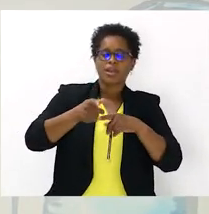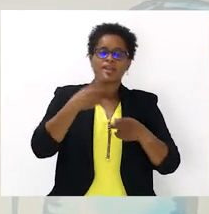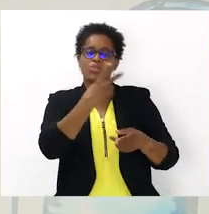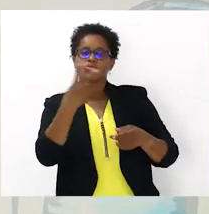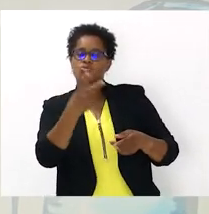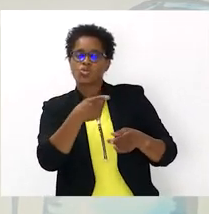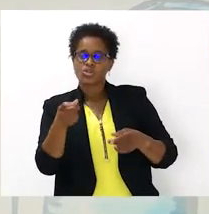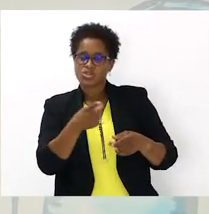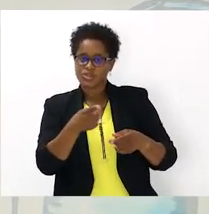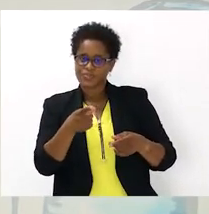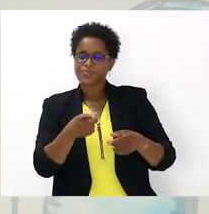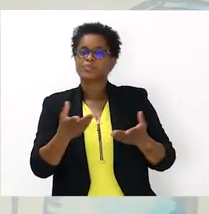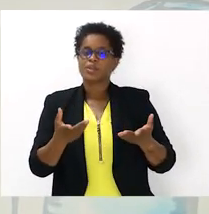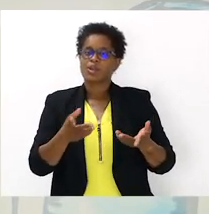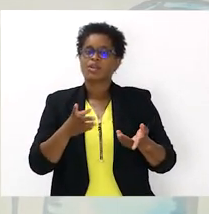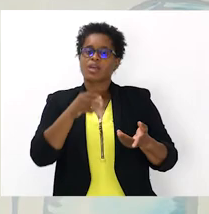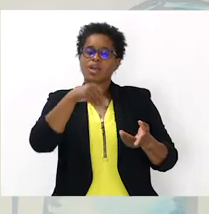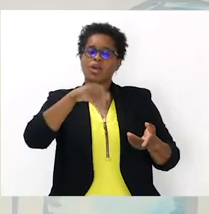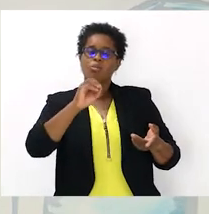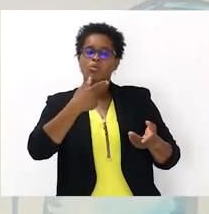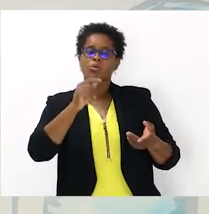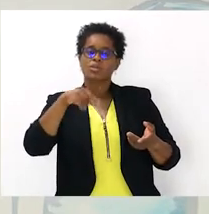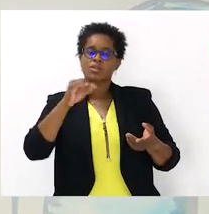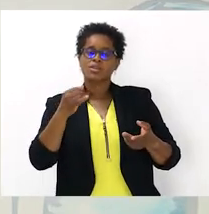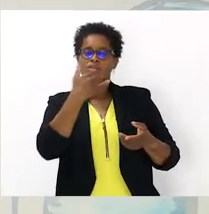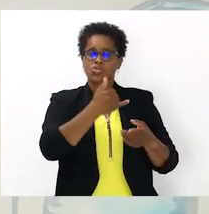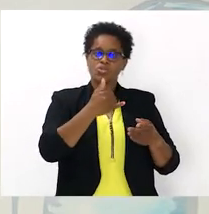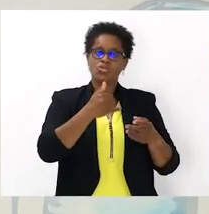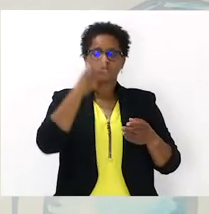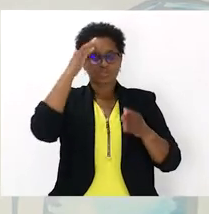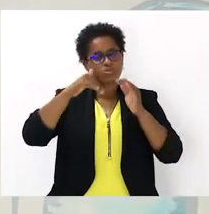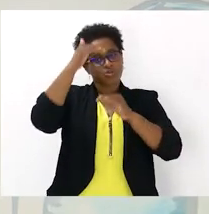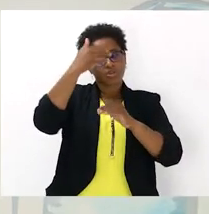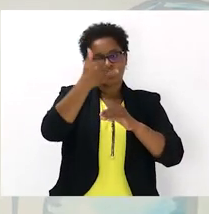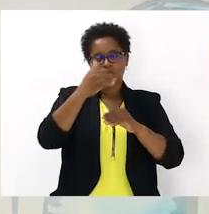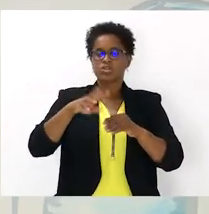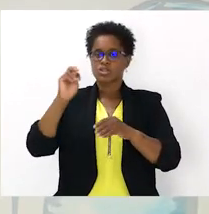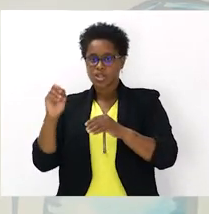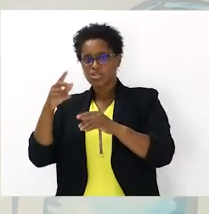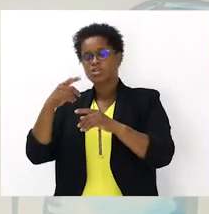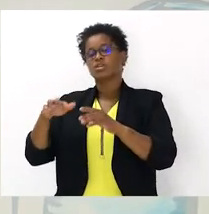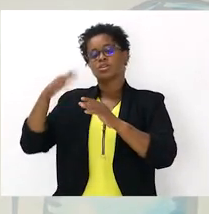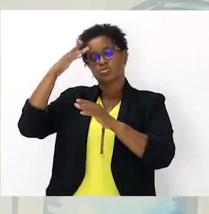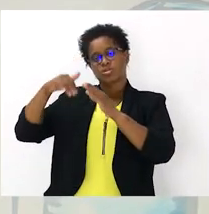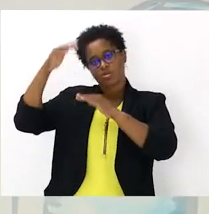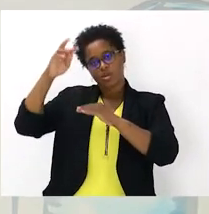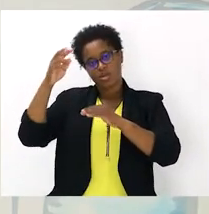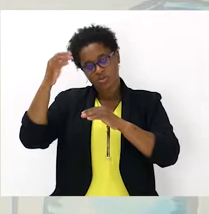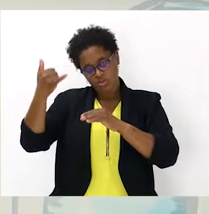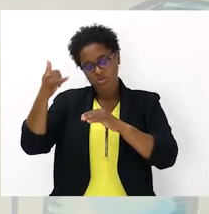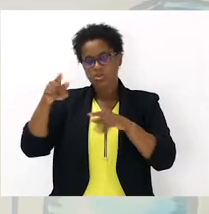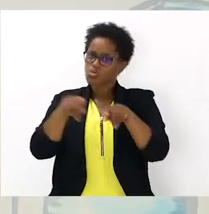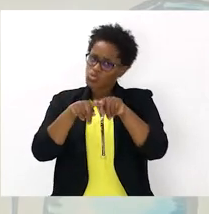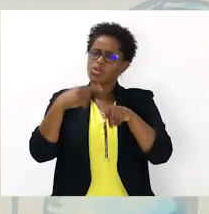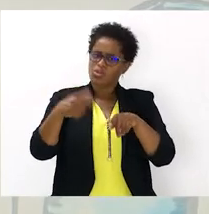ambos? E a potência aqui é 2 dispõe-te 2 e 3 dispõe-te 2. Ambos têm expoente 2. O